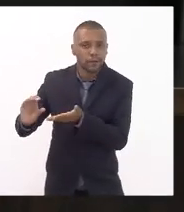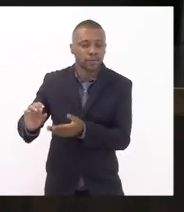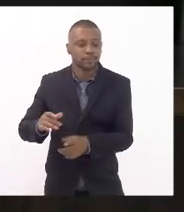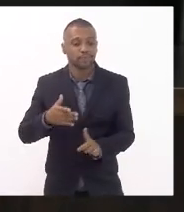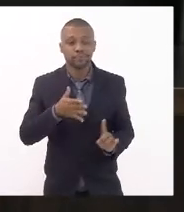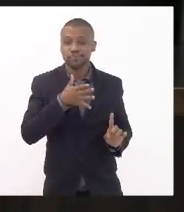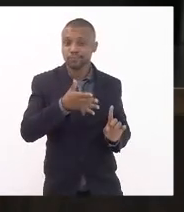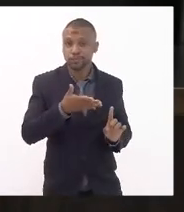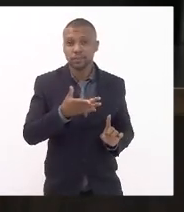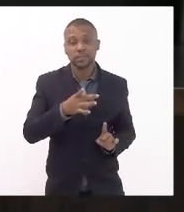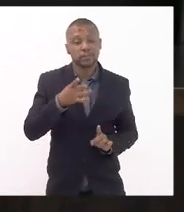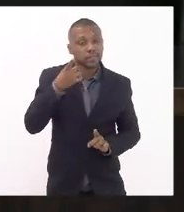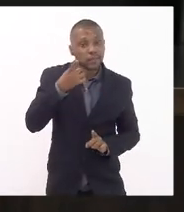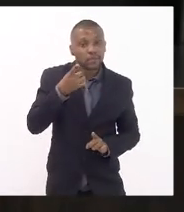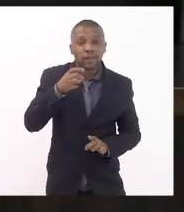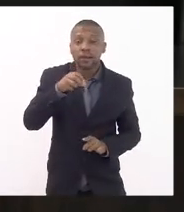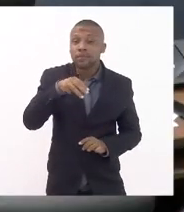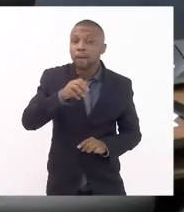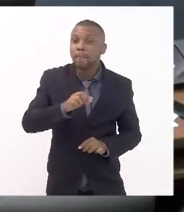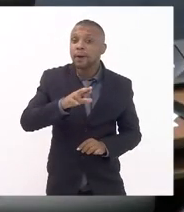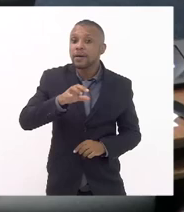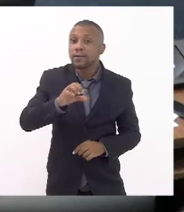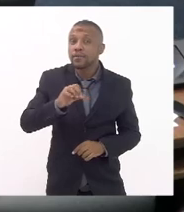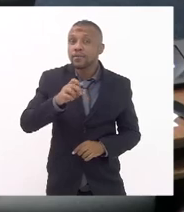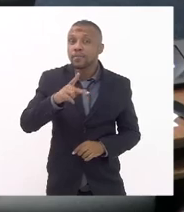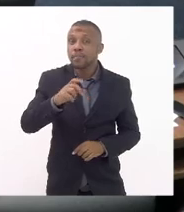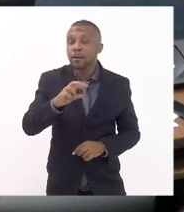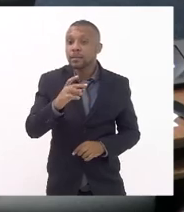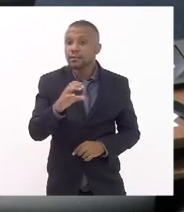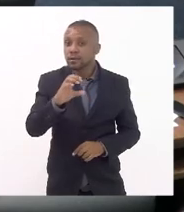Márcio Pacheco.